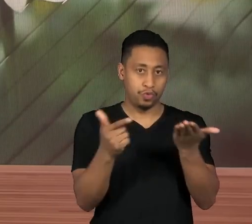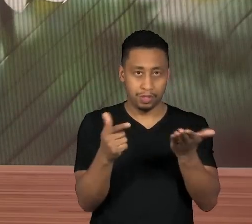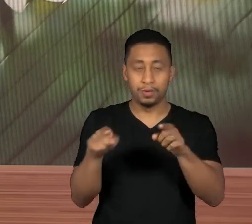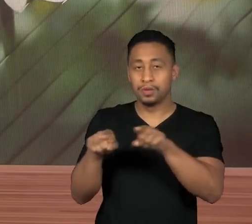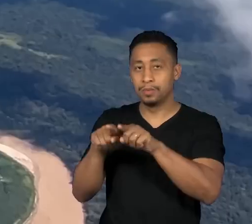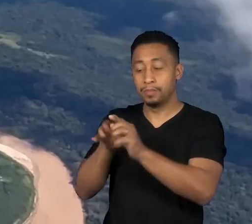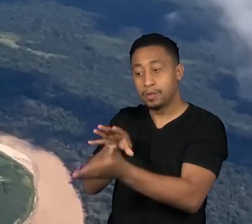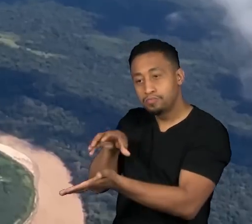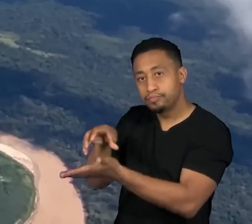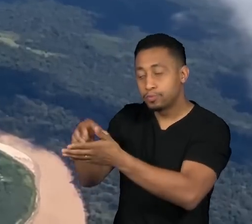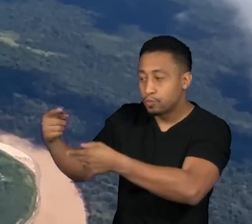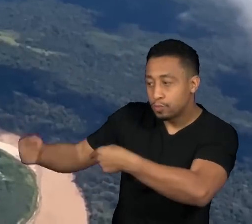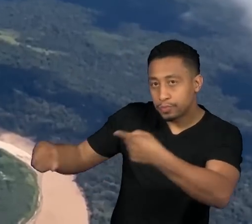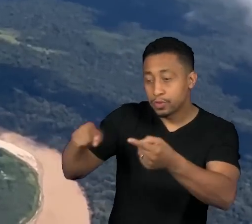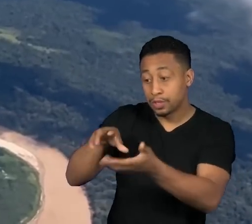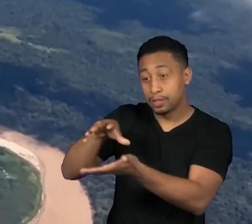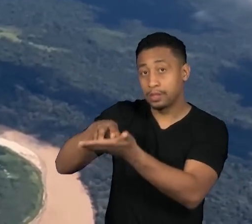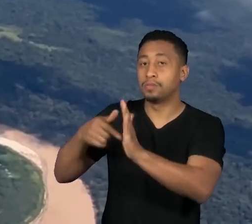Center.